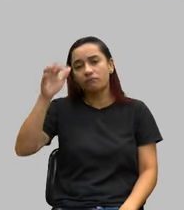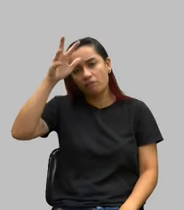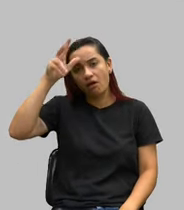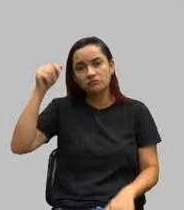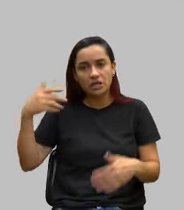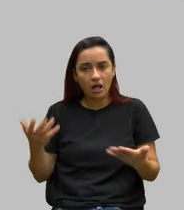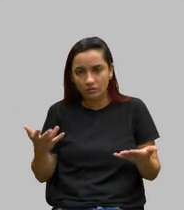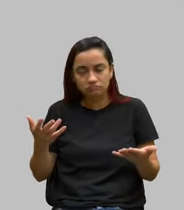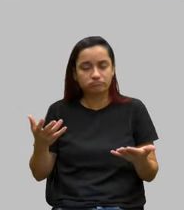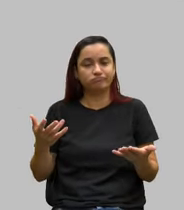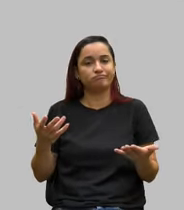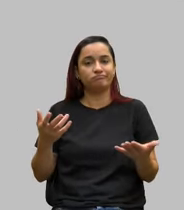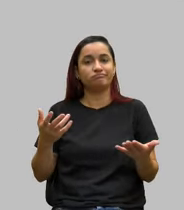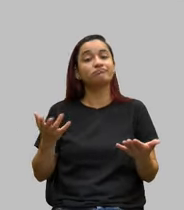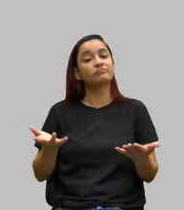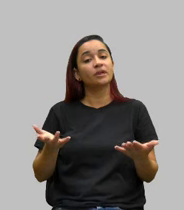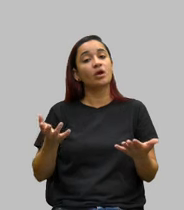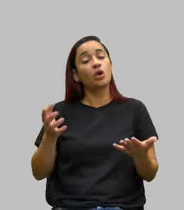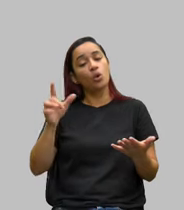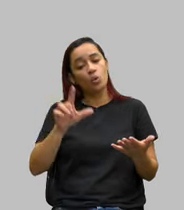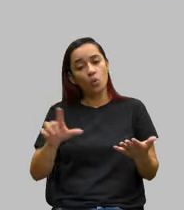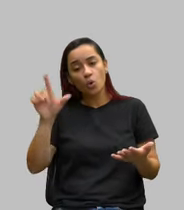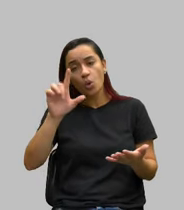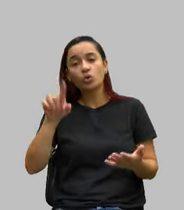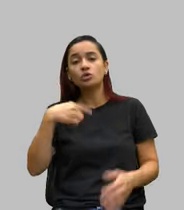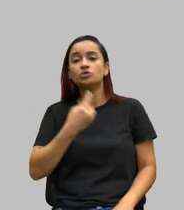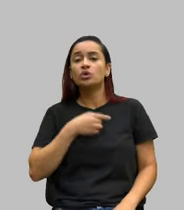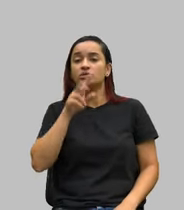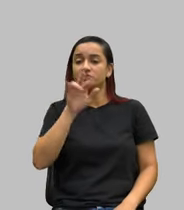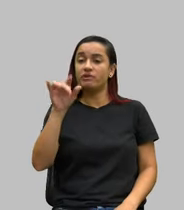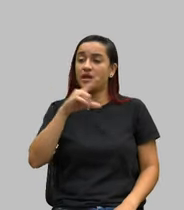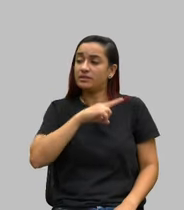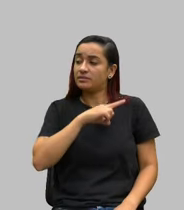obviamente nós vamos ter aí